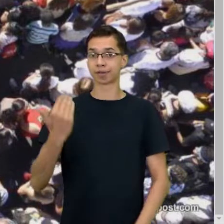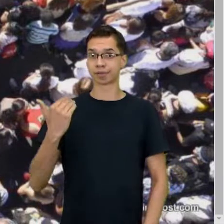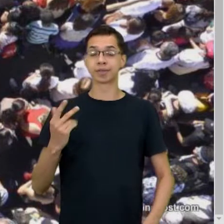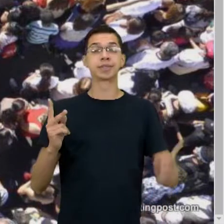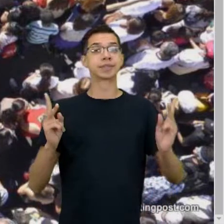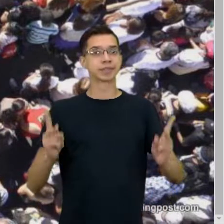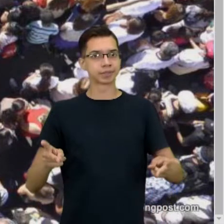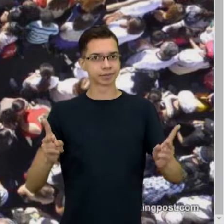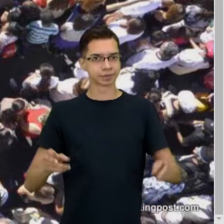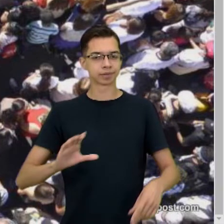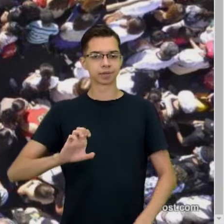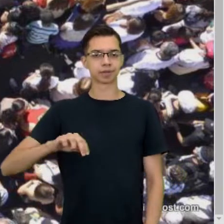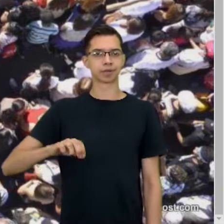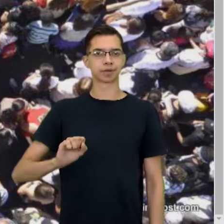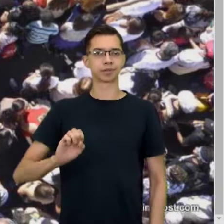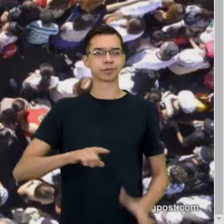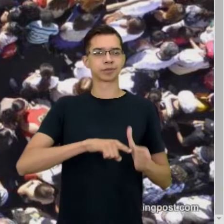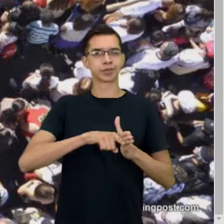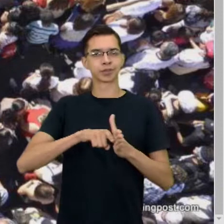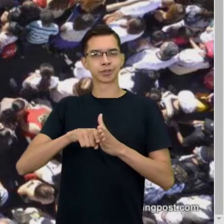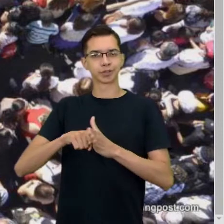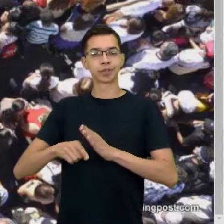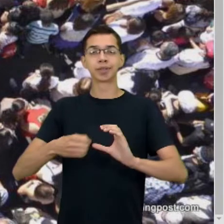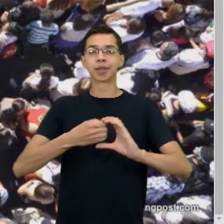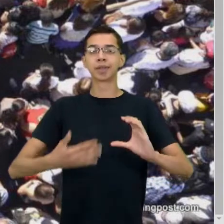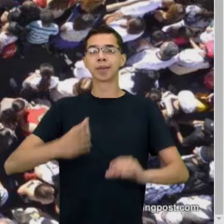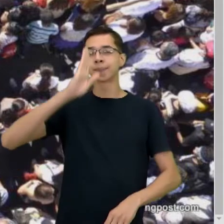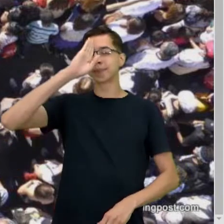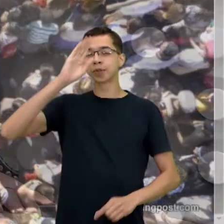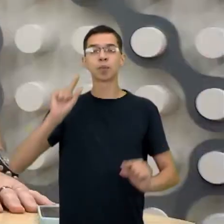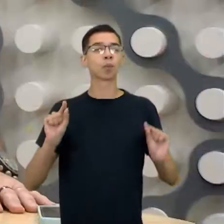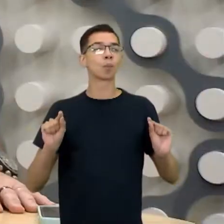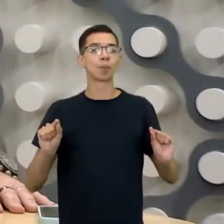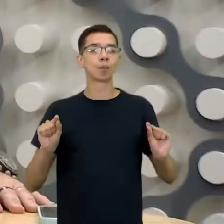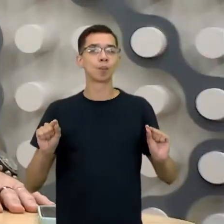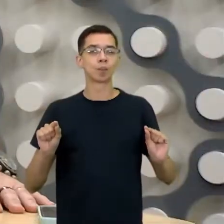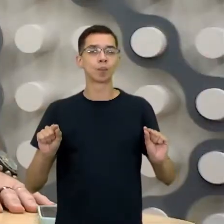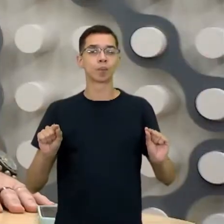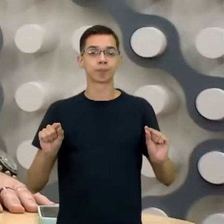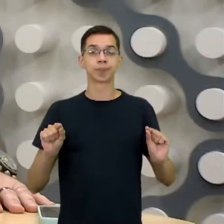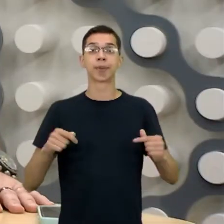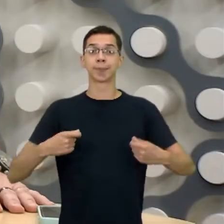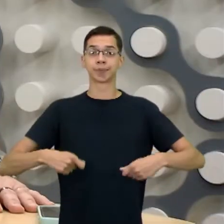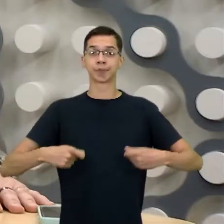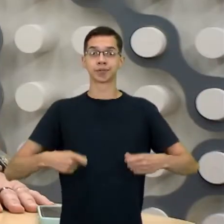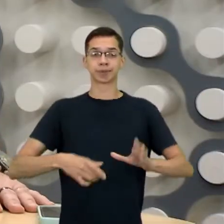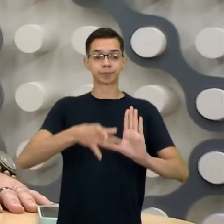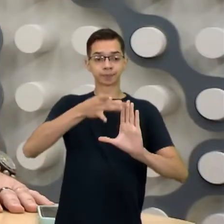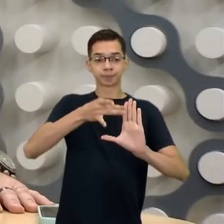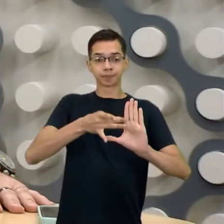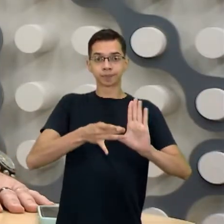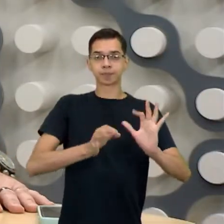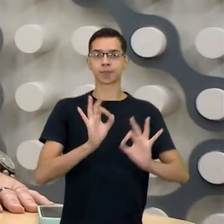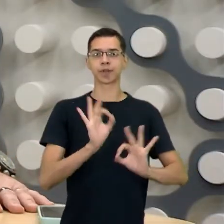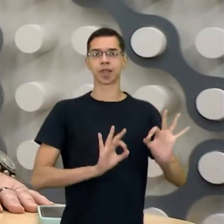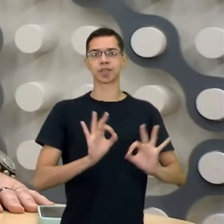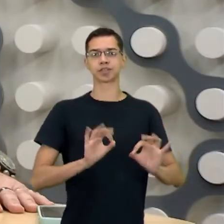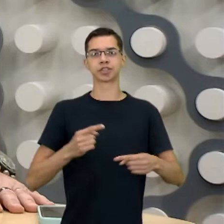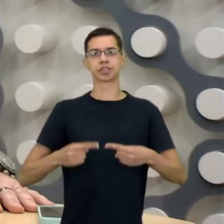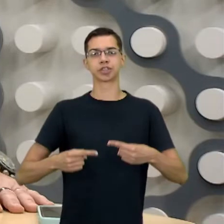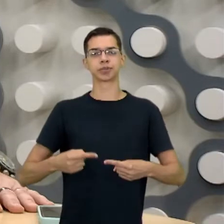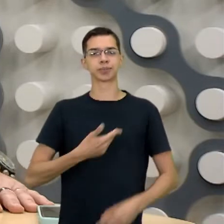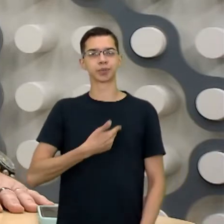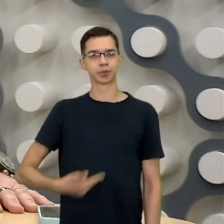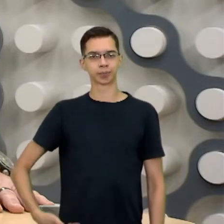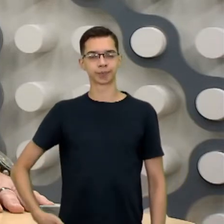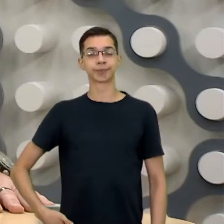aí um censo, né, a principal característica é de se fazer um planejamento de políticas públicas e também de